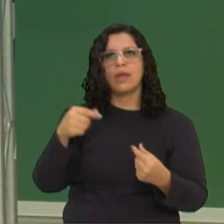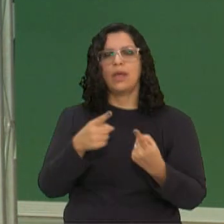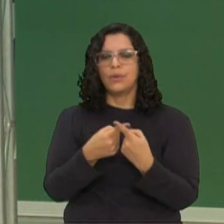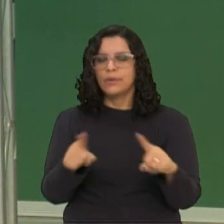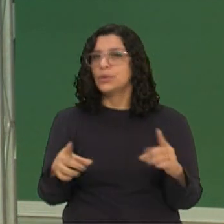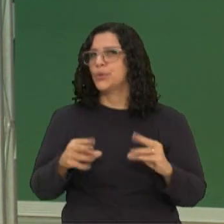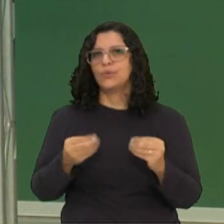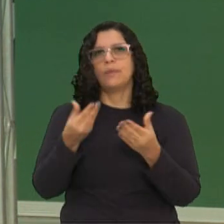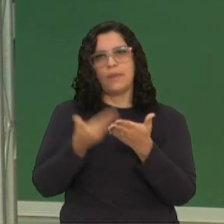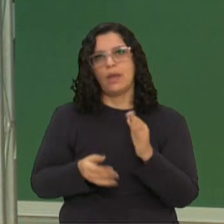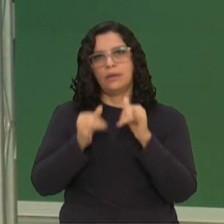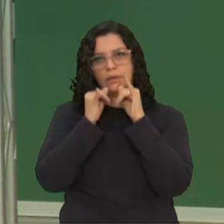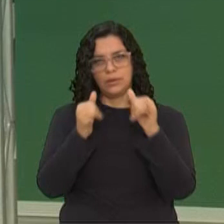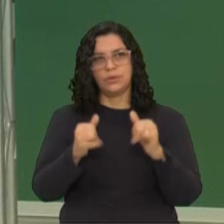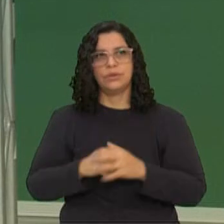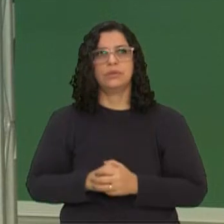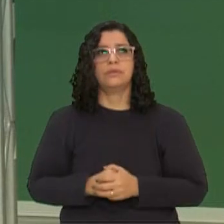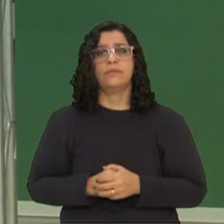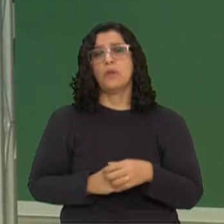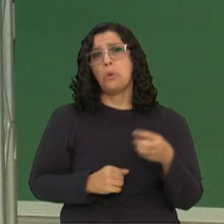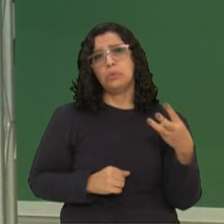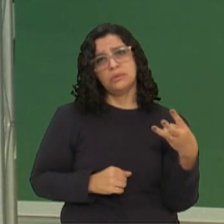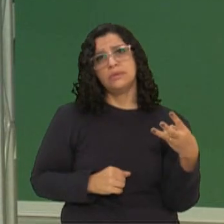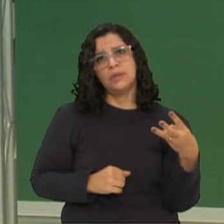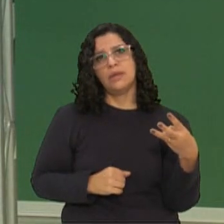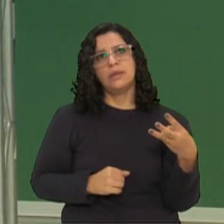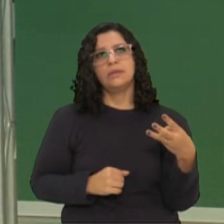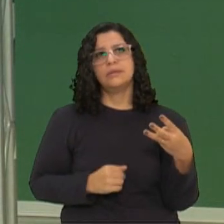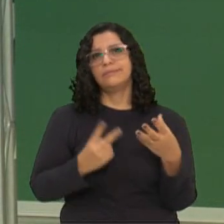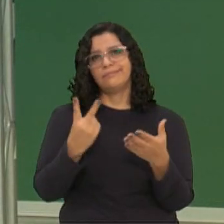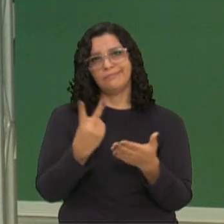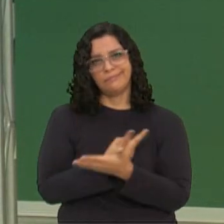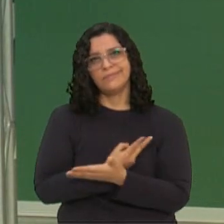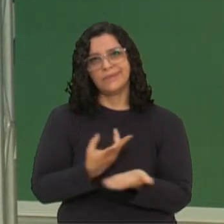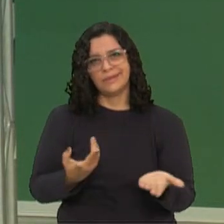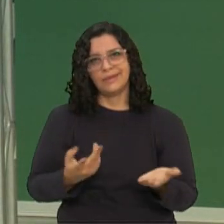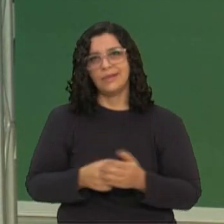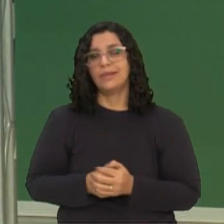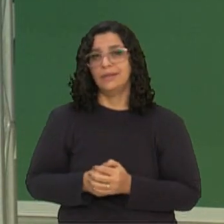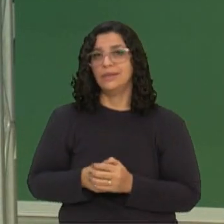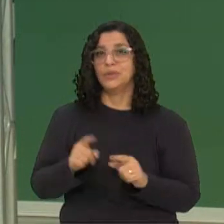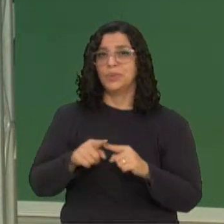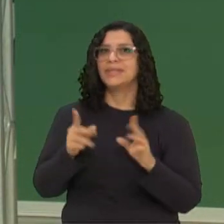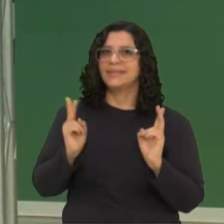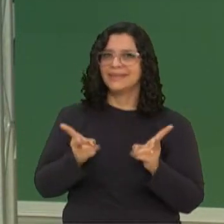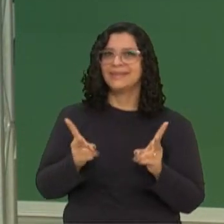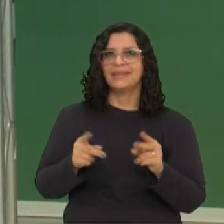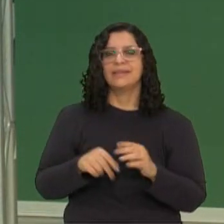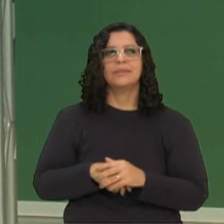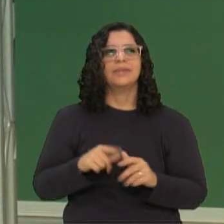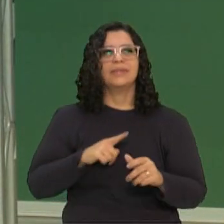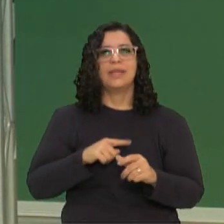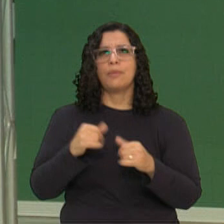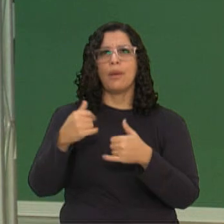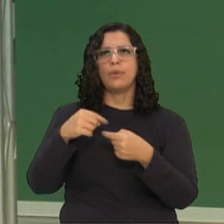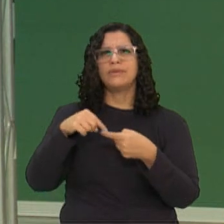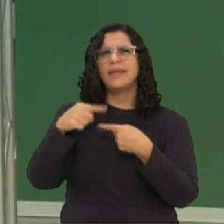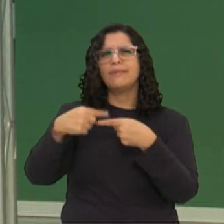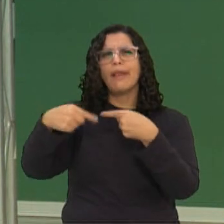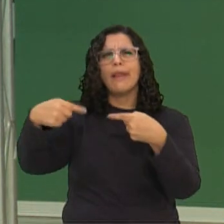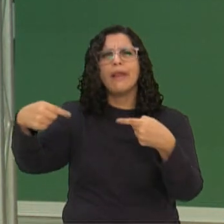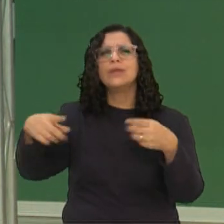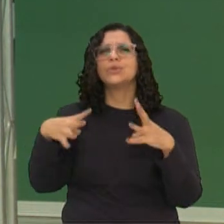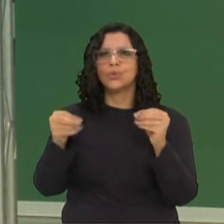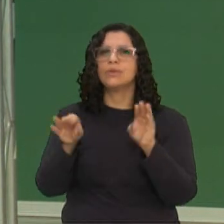3, não se identifica nenhum tipo de resistência elétrica no televisor. Pelo contrário, tem muitos ali dentro do circuito, ali,